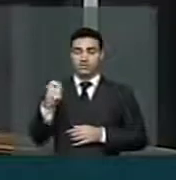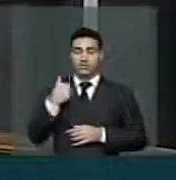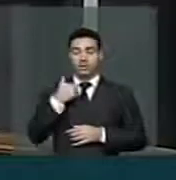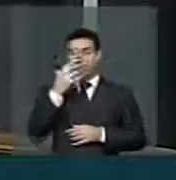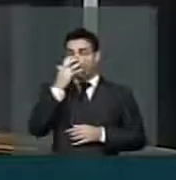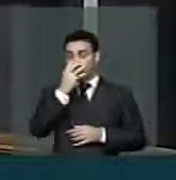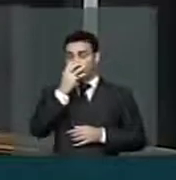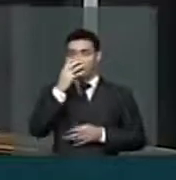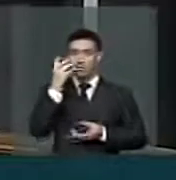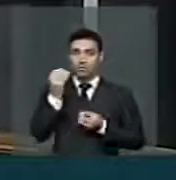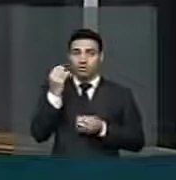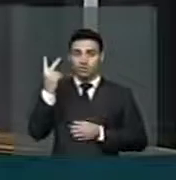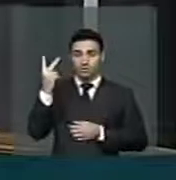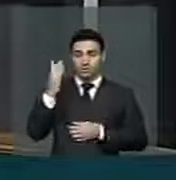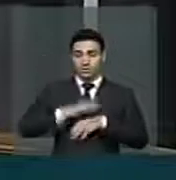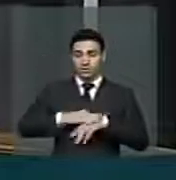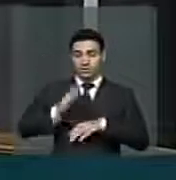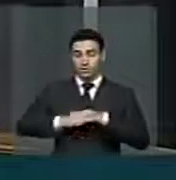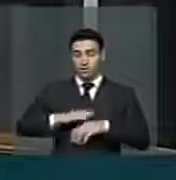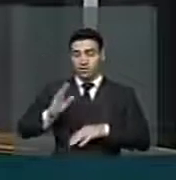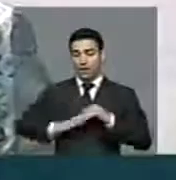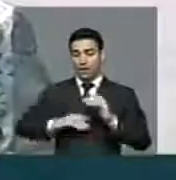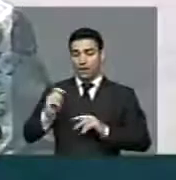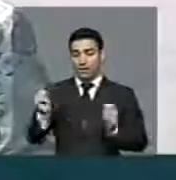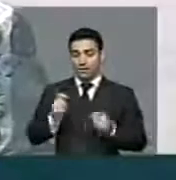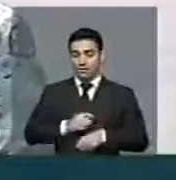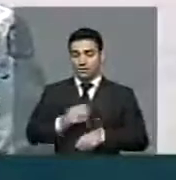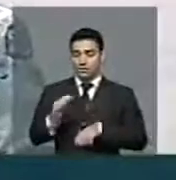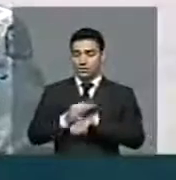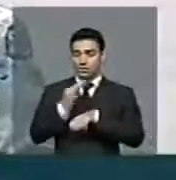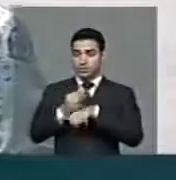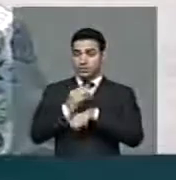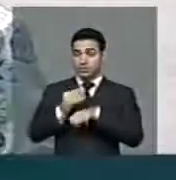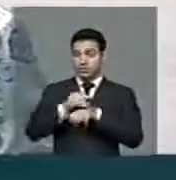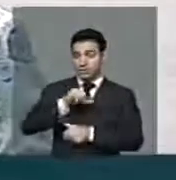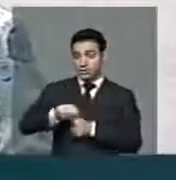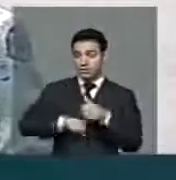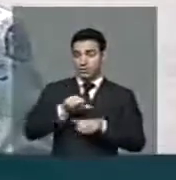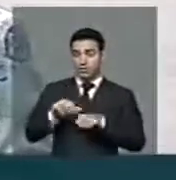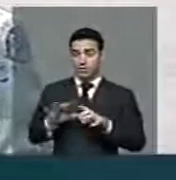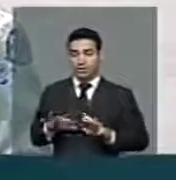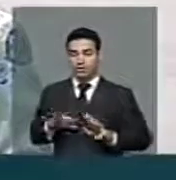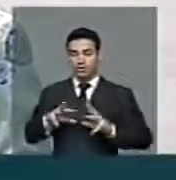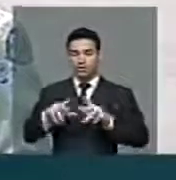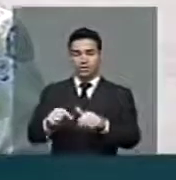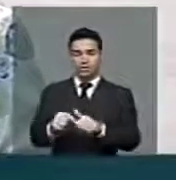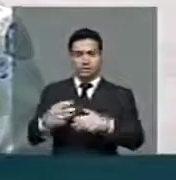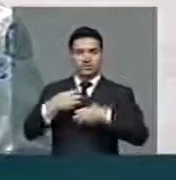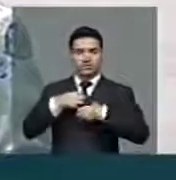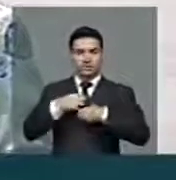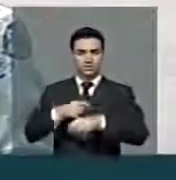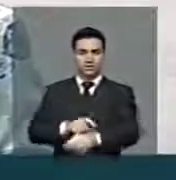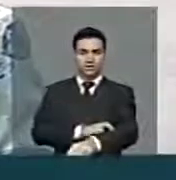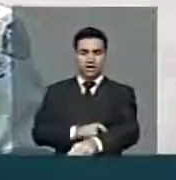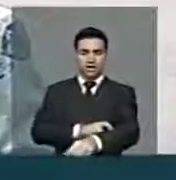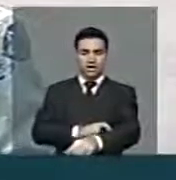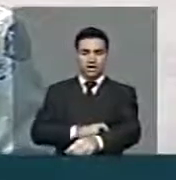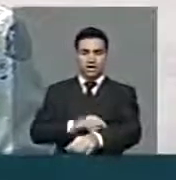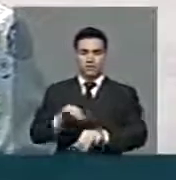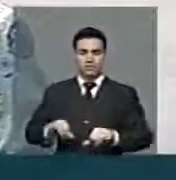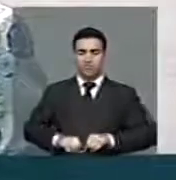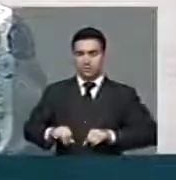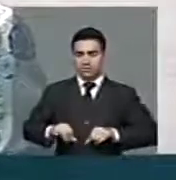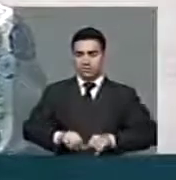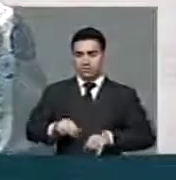sua capacidade de superação e de transformar tudo aquilo que é de indignação e de sofrimento